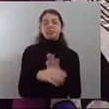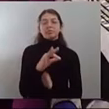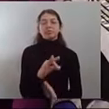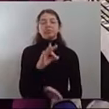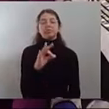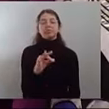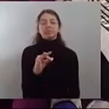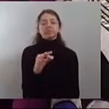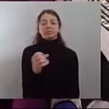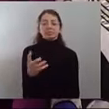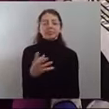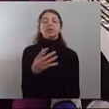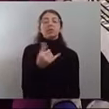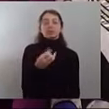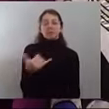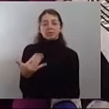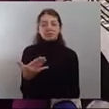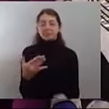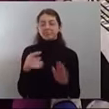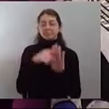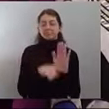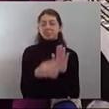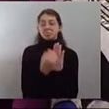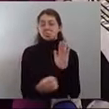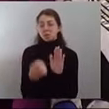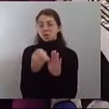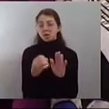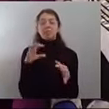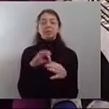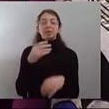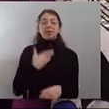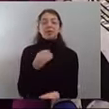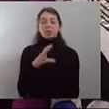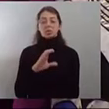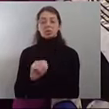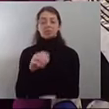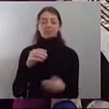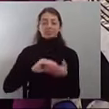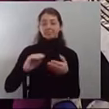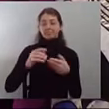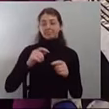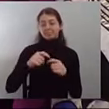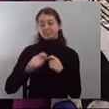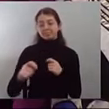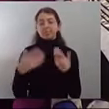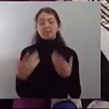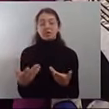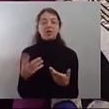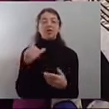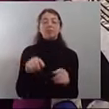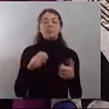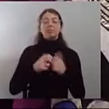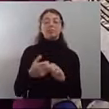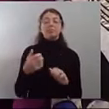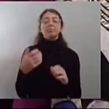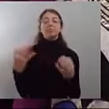desde 2021. Tampouco houve alusão a ele nas GOPs, pelo menos nas deste mandato, nem se ouviu nenhuma referência ao problema nos abundantes